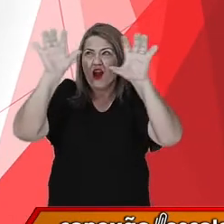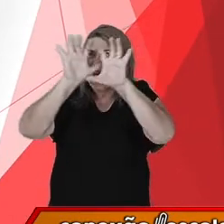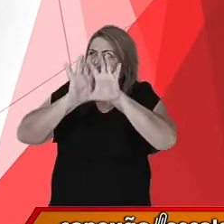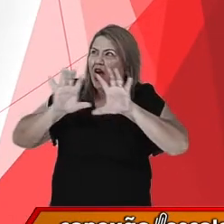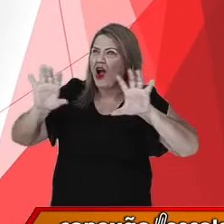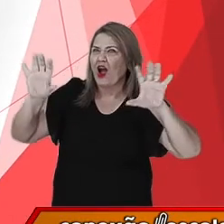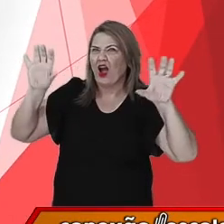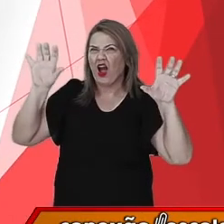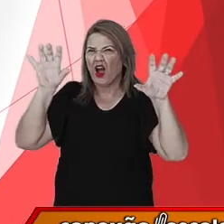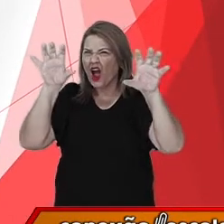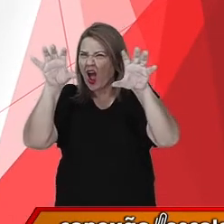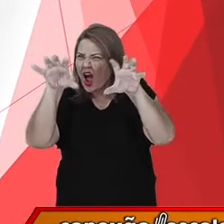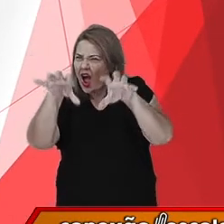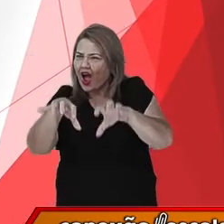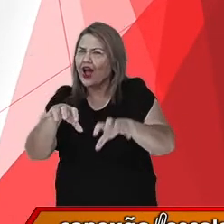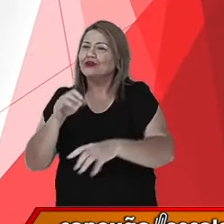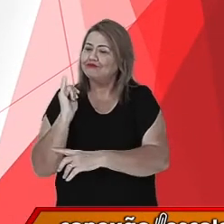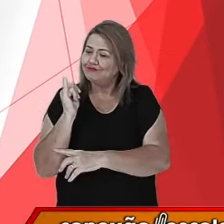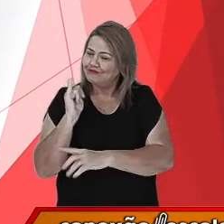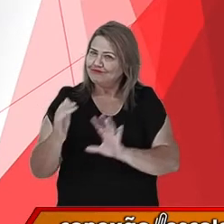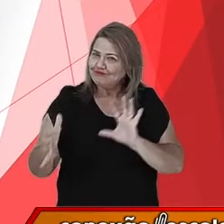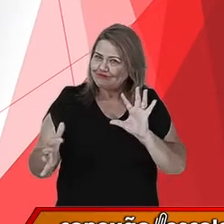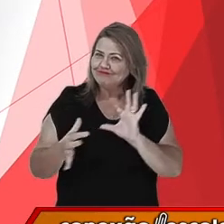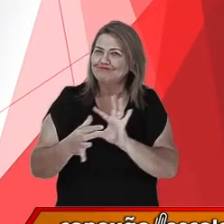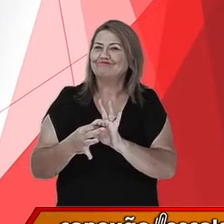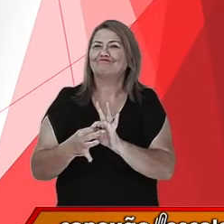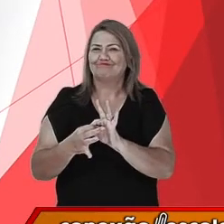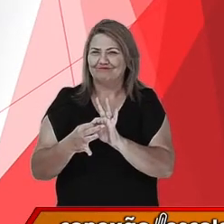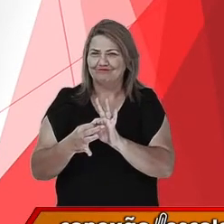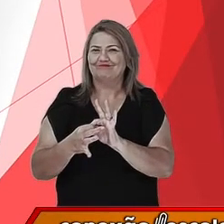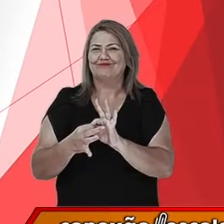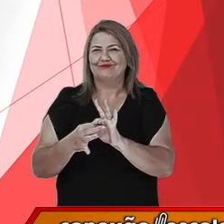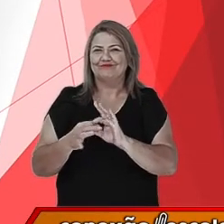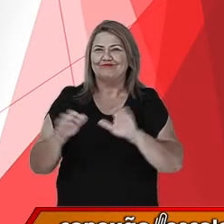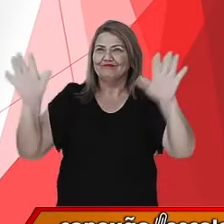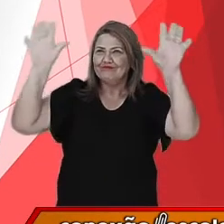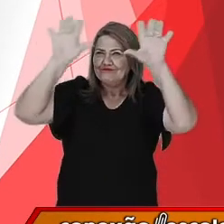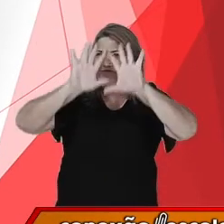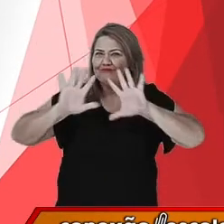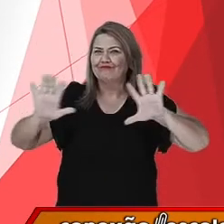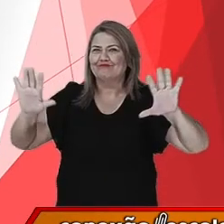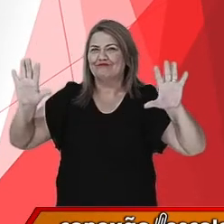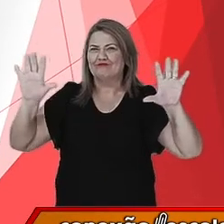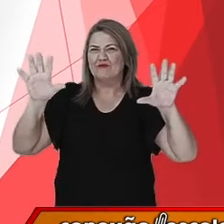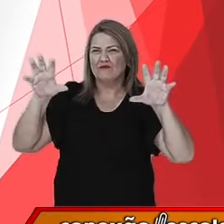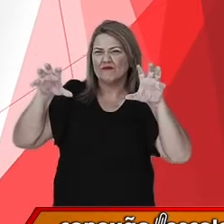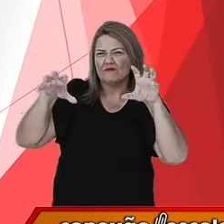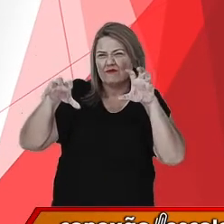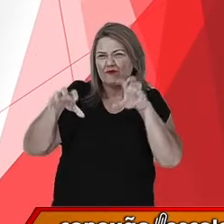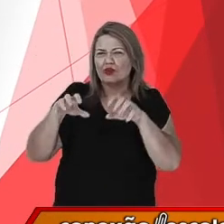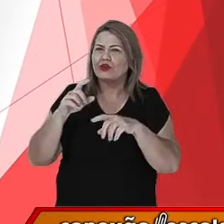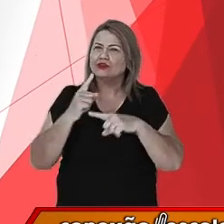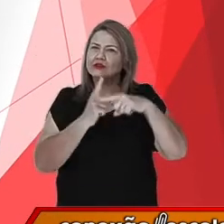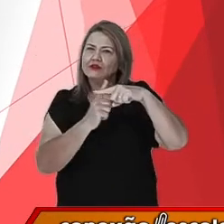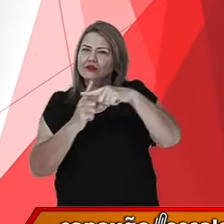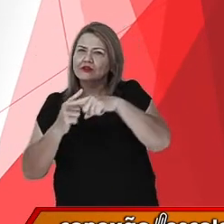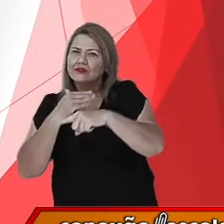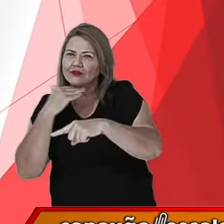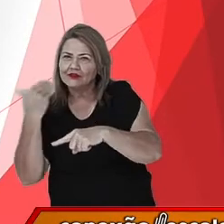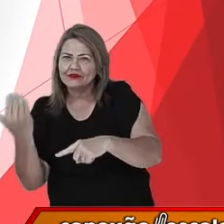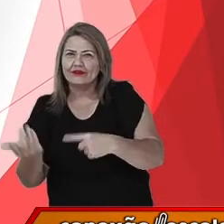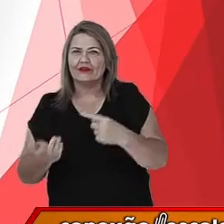né? Isso faz parte da narrativa também. A composição de cenários sombrios, como cemitérios, casas